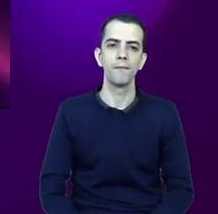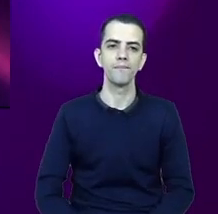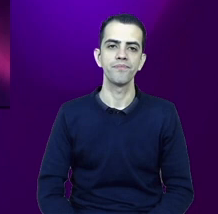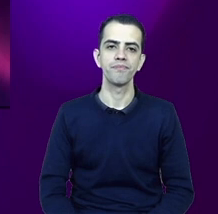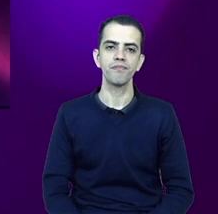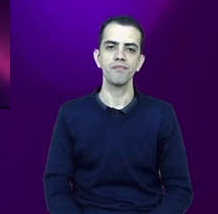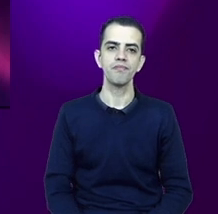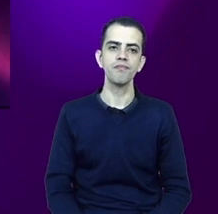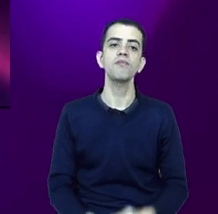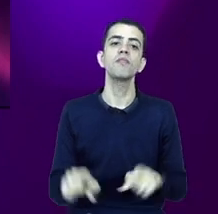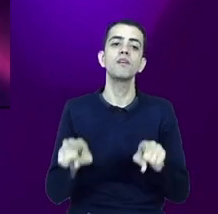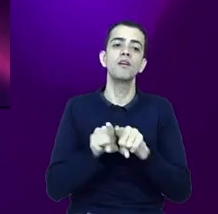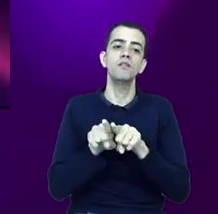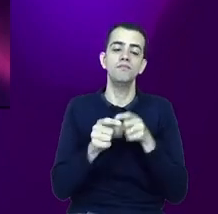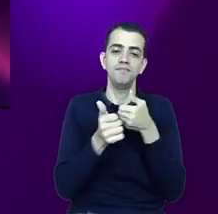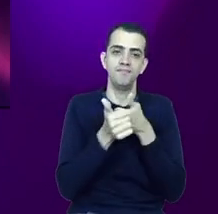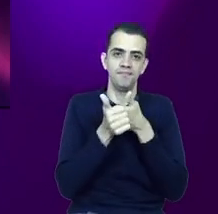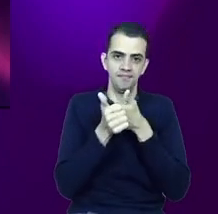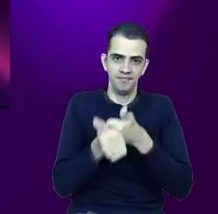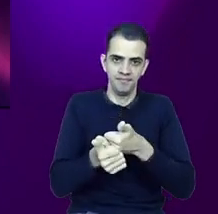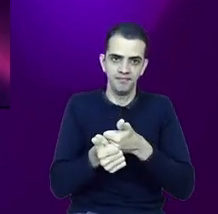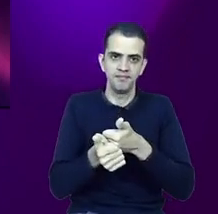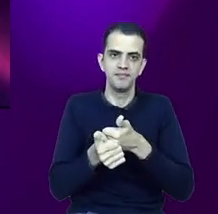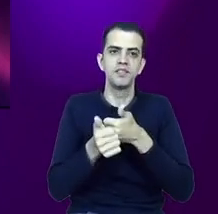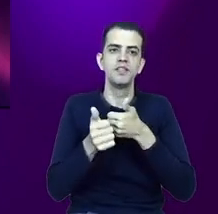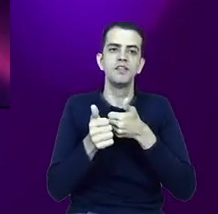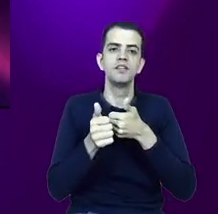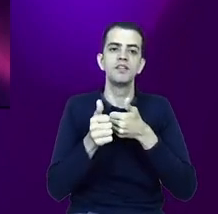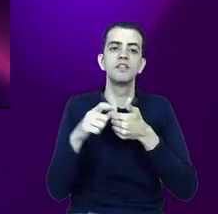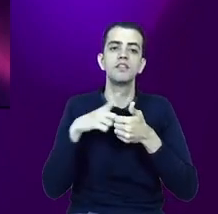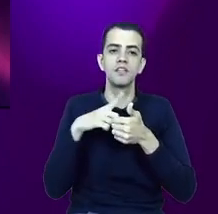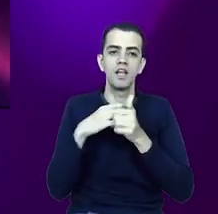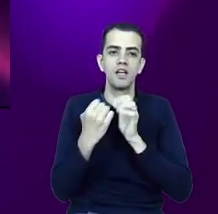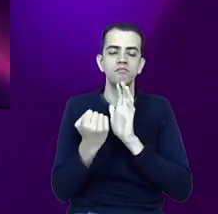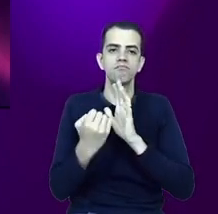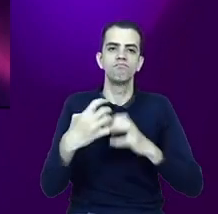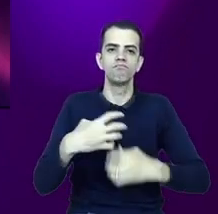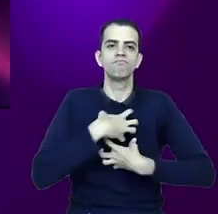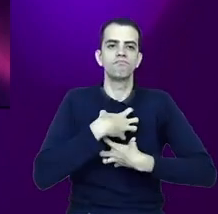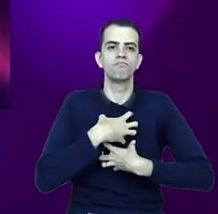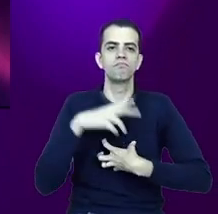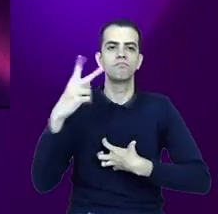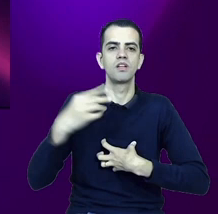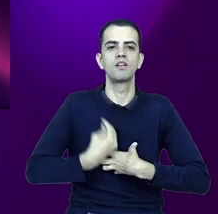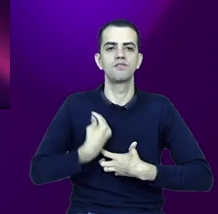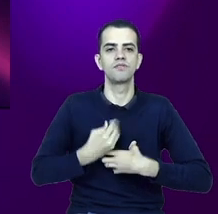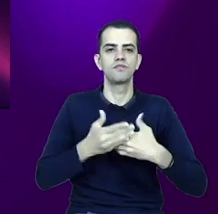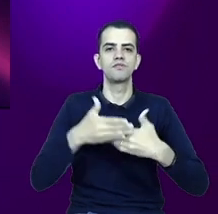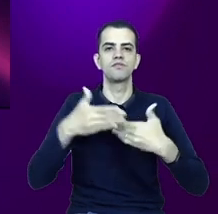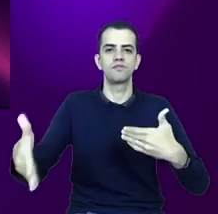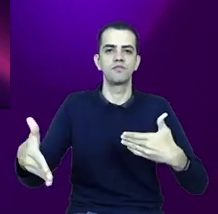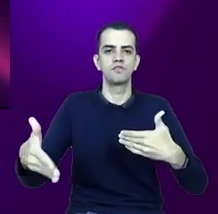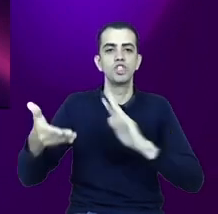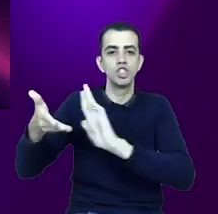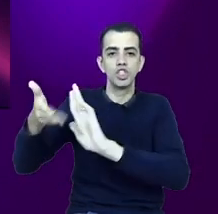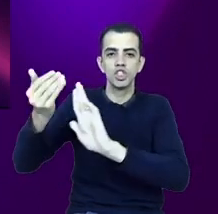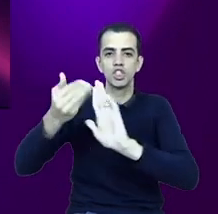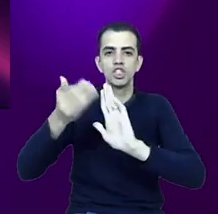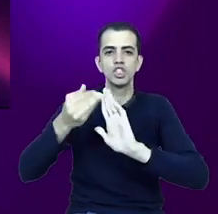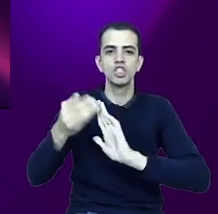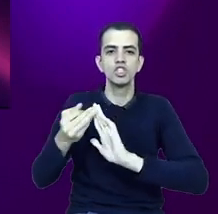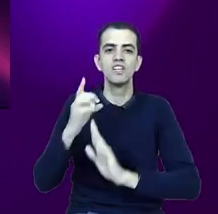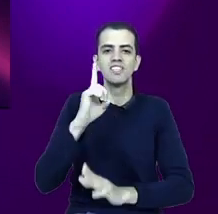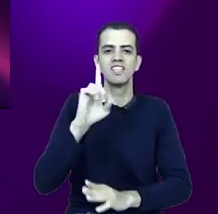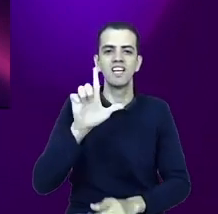A monitorização, ela tem um impacto direto sobre a sobrevida dos gliomas difusos, e